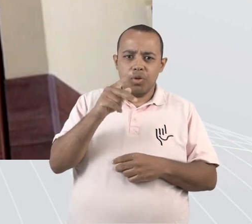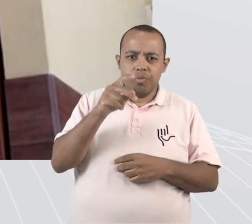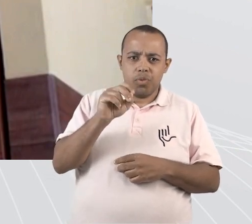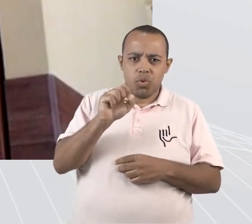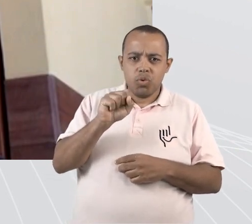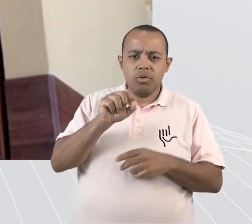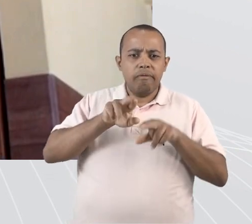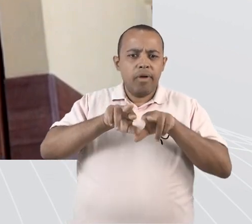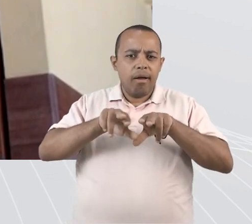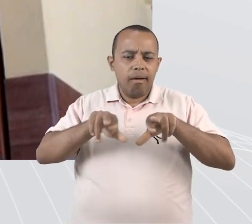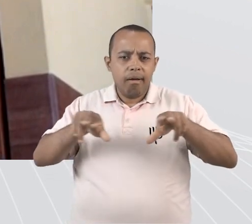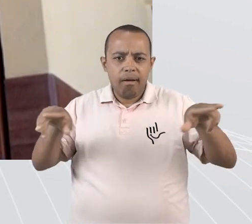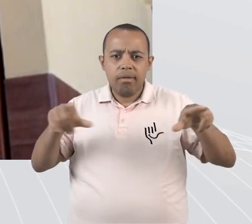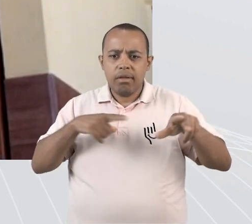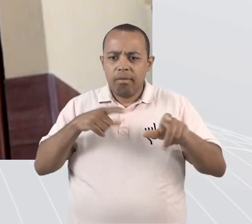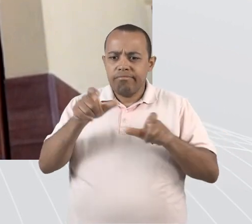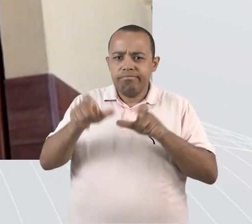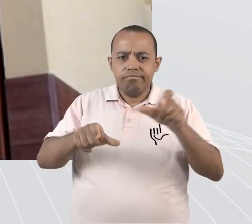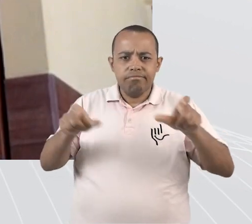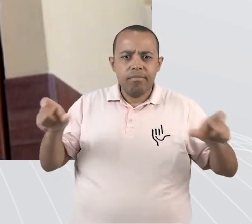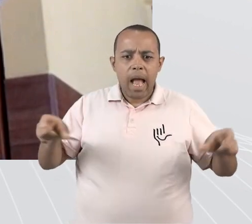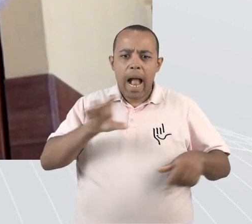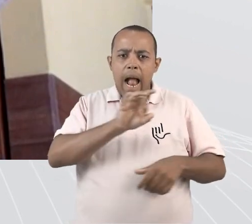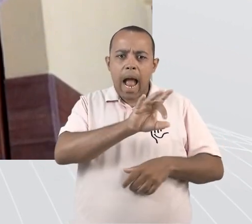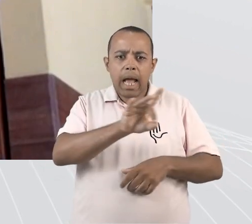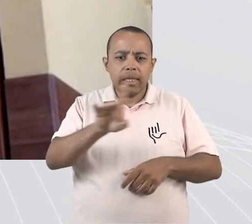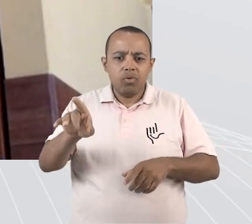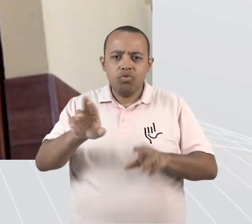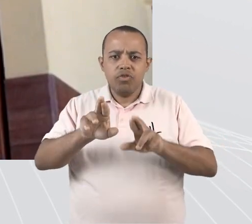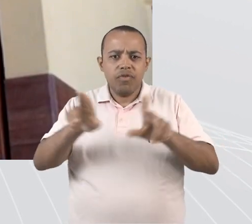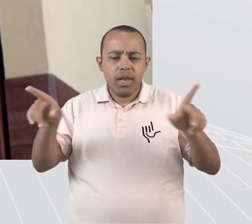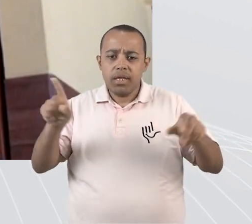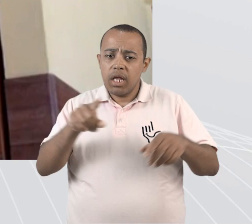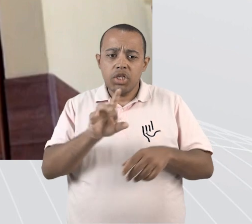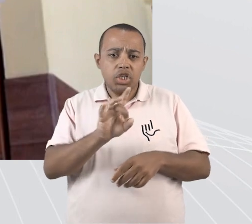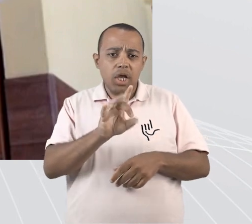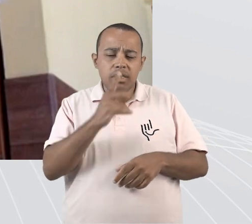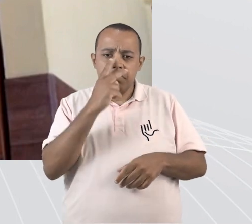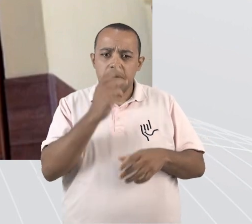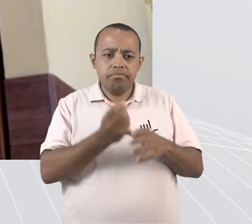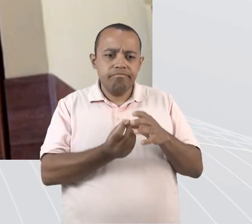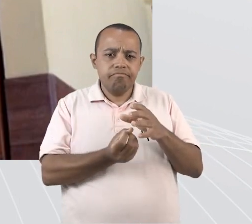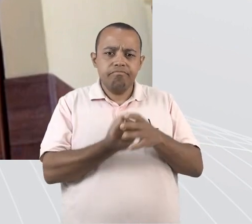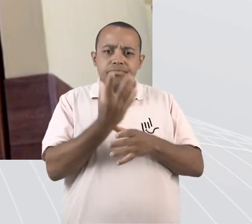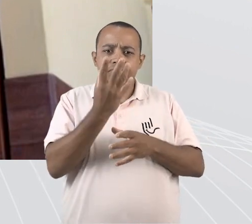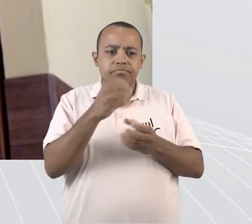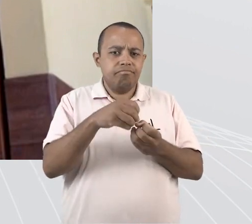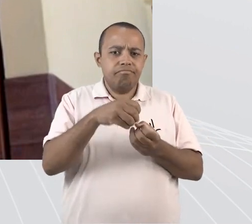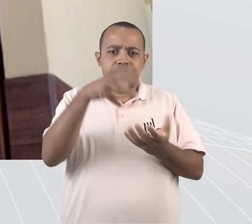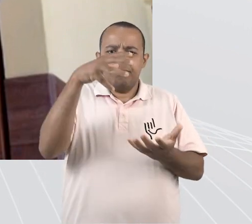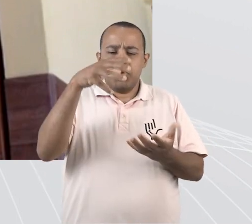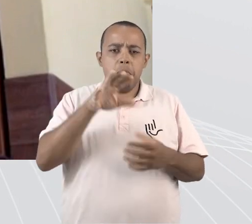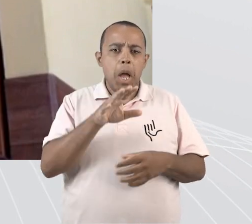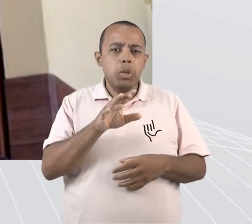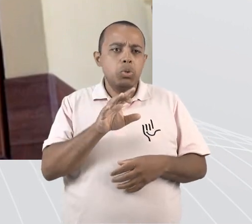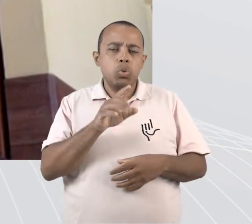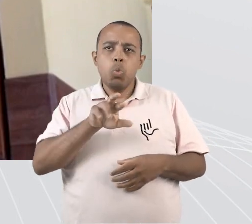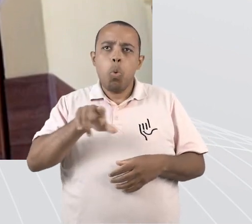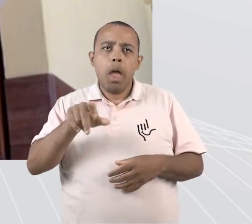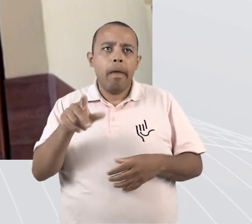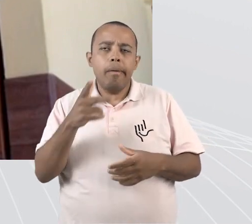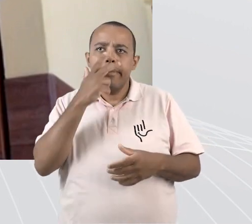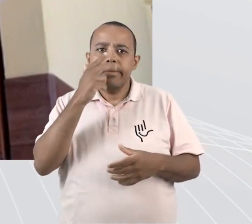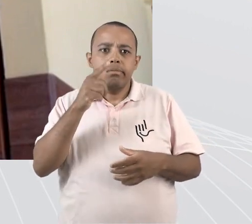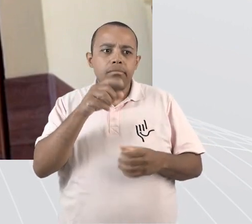eu tenho um genótipo, né, então isso, essa combinação foi ao acaso, mas não é por acaso que nós estamos aqui, porque, na verdade, a maior parte